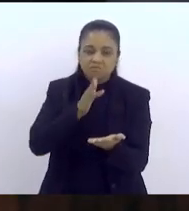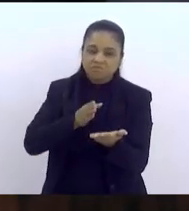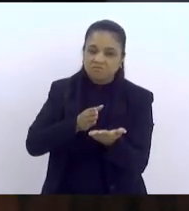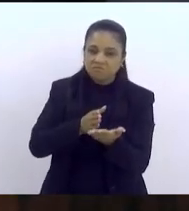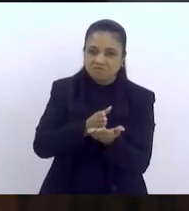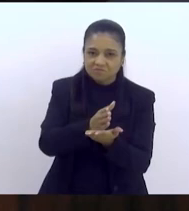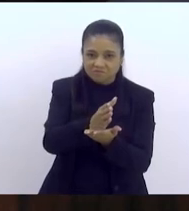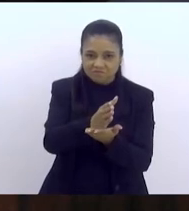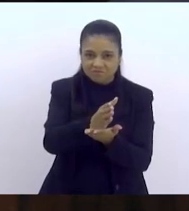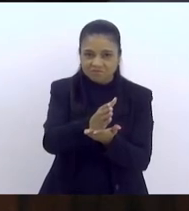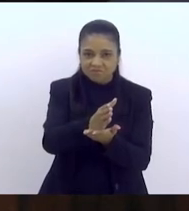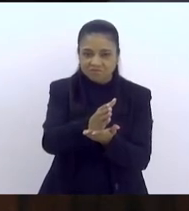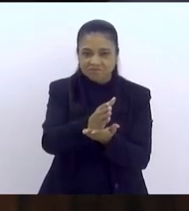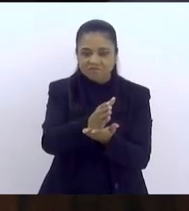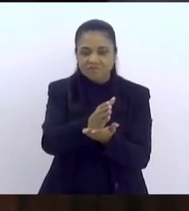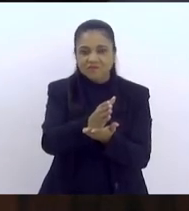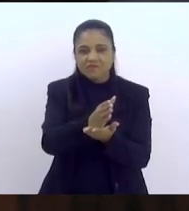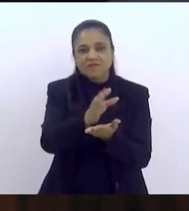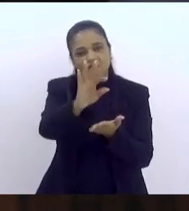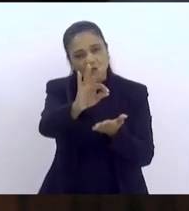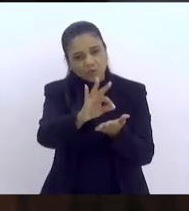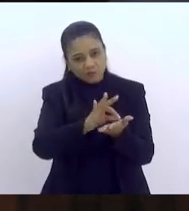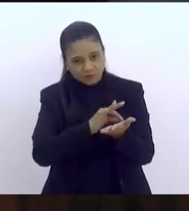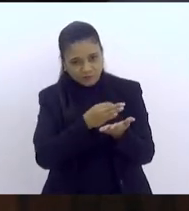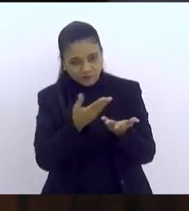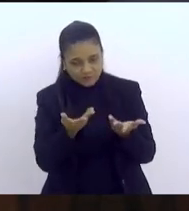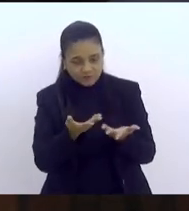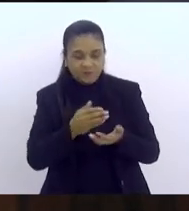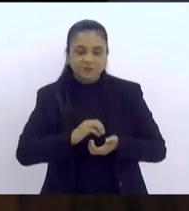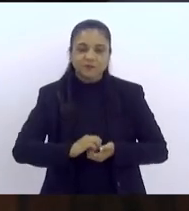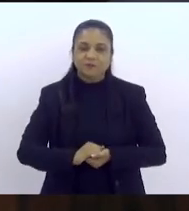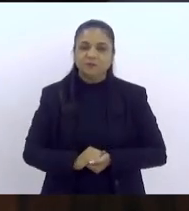permaneçam como estão. Aprovado vai autógrafo.